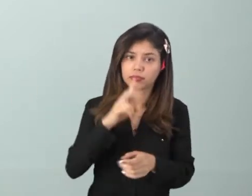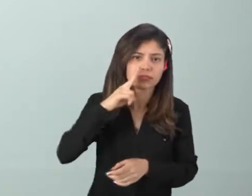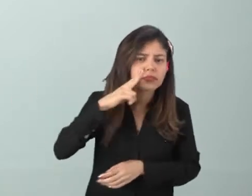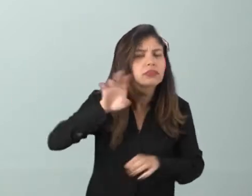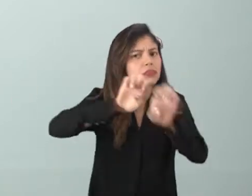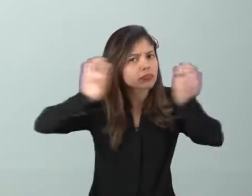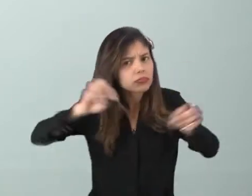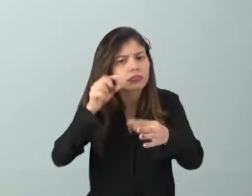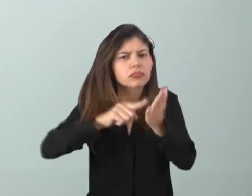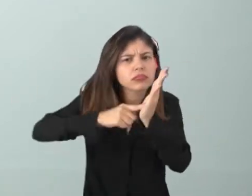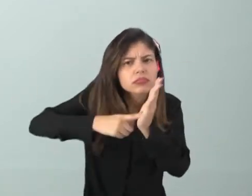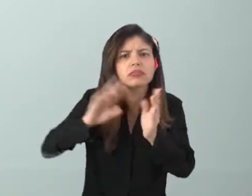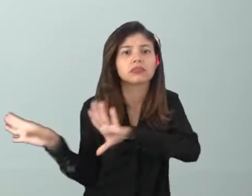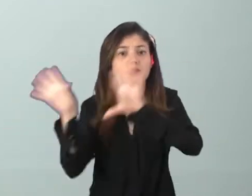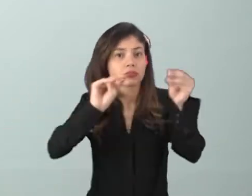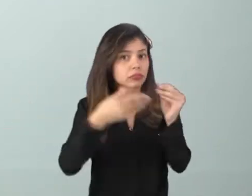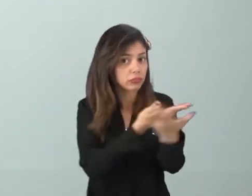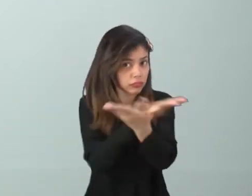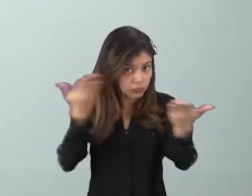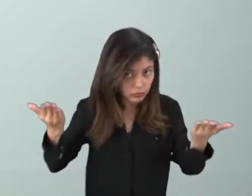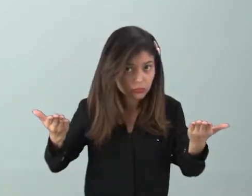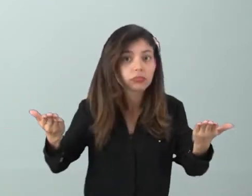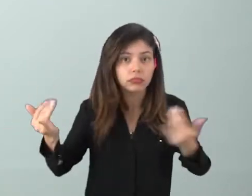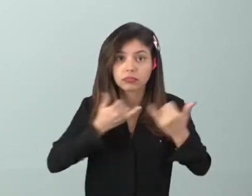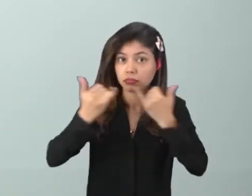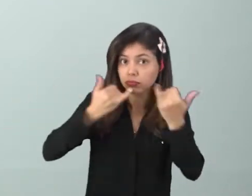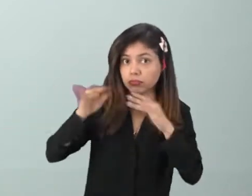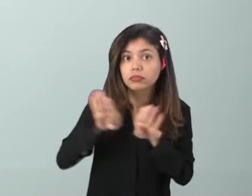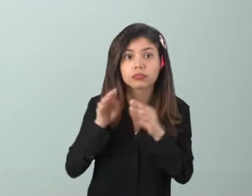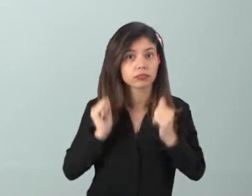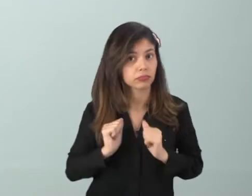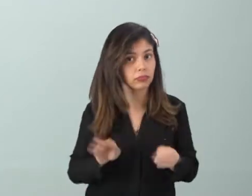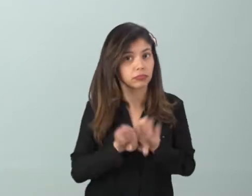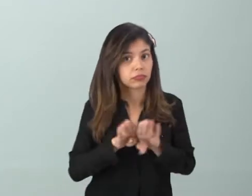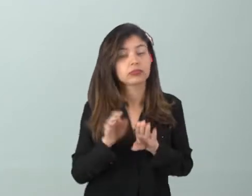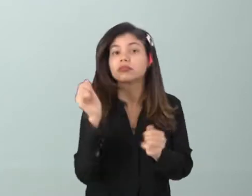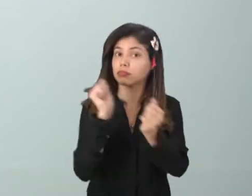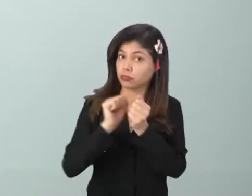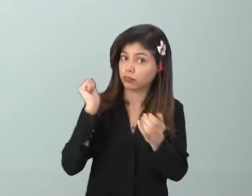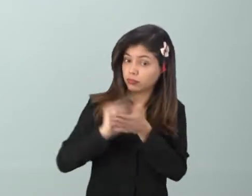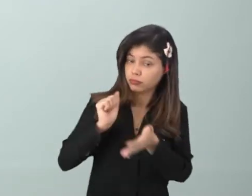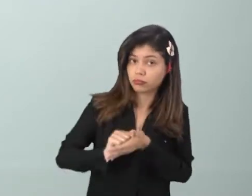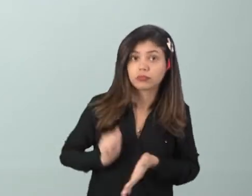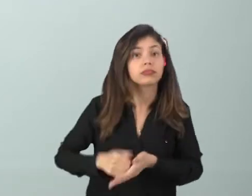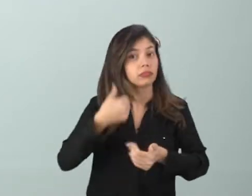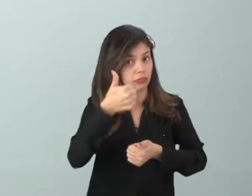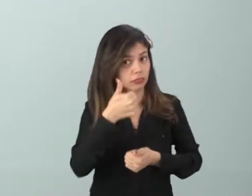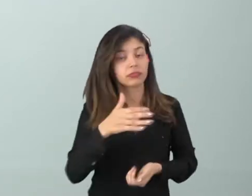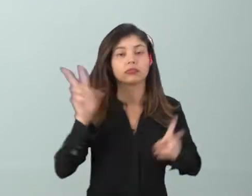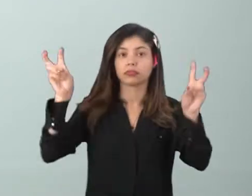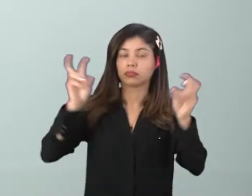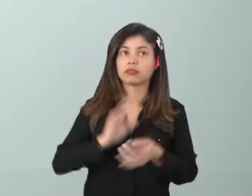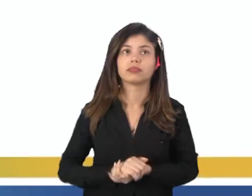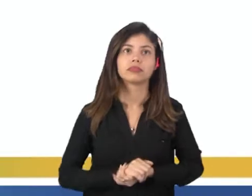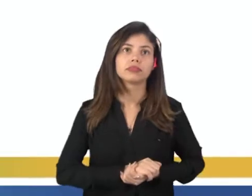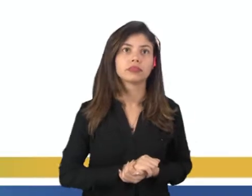são esses pontos e trazer a vocês aí informações para que vocês possam construir opiniões sobre o tema, tá bom? Então vamos